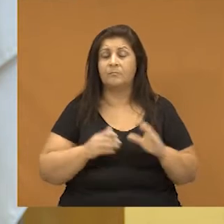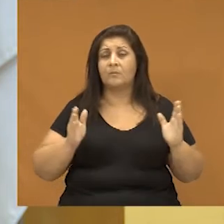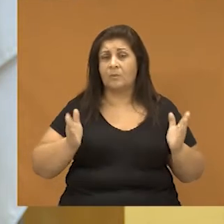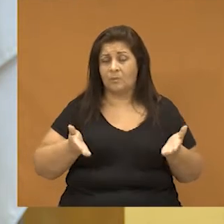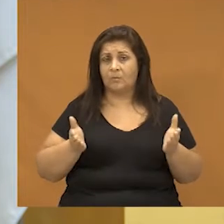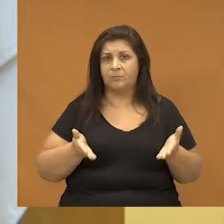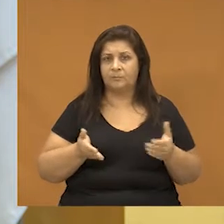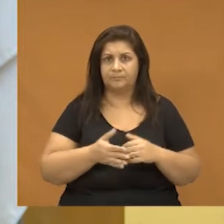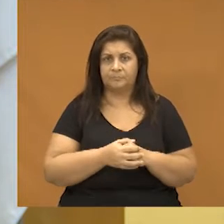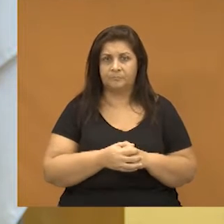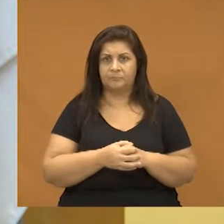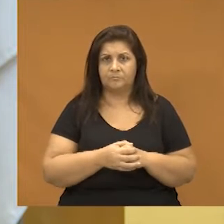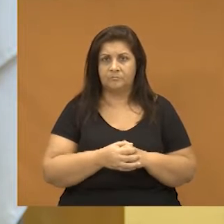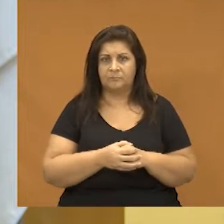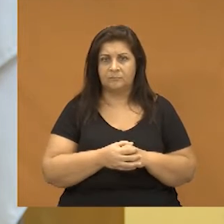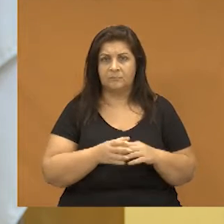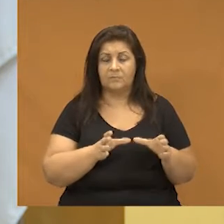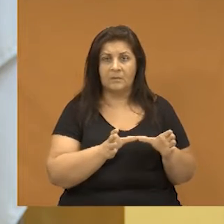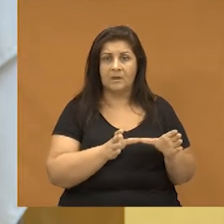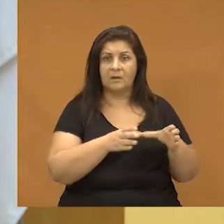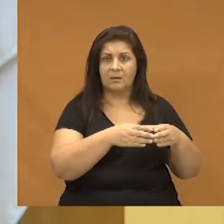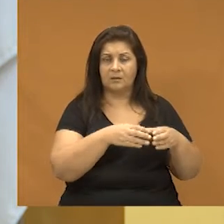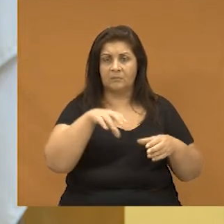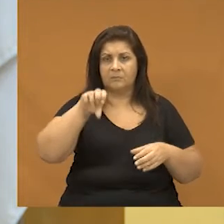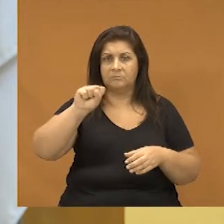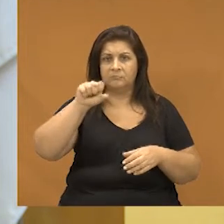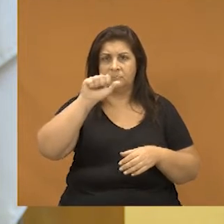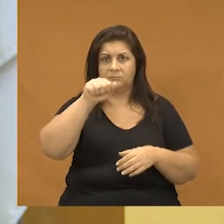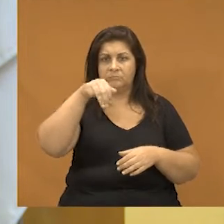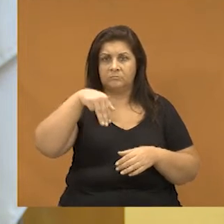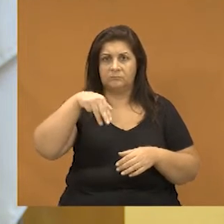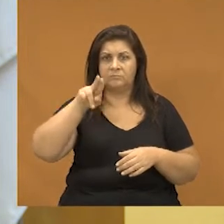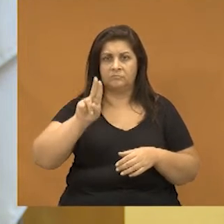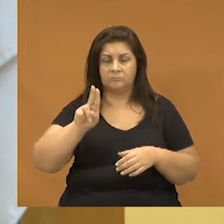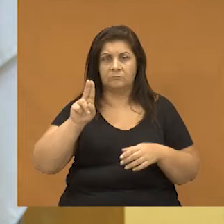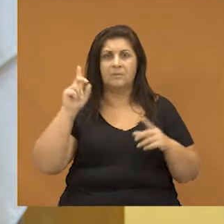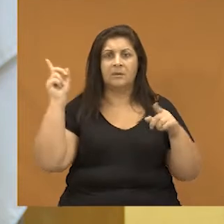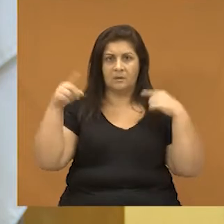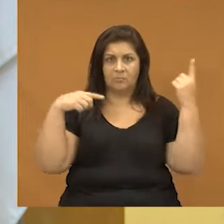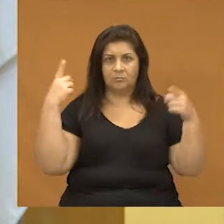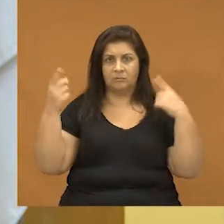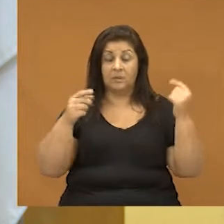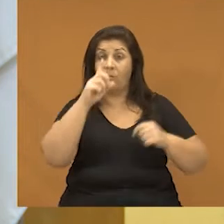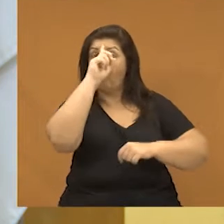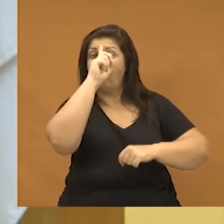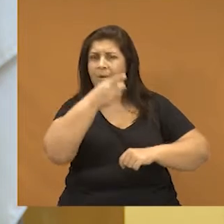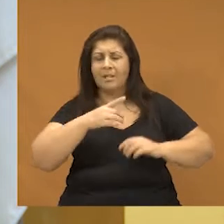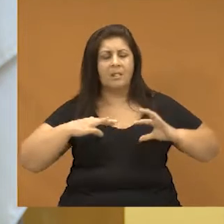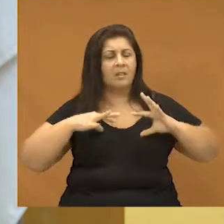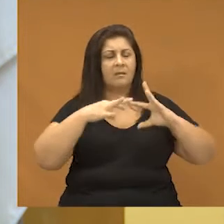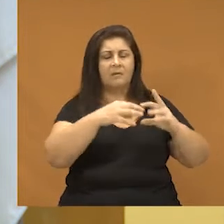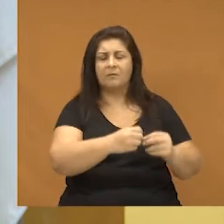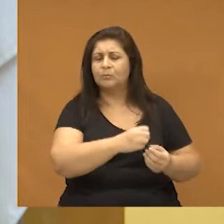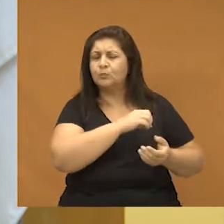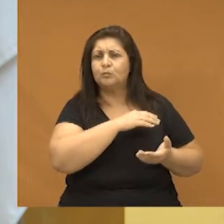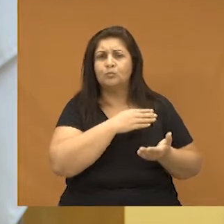Atualmente, as equipes do SAMU, Serviço de Atendimento Móveis de Urgência, são obrigadas a encaminhar todos os